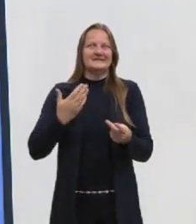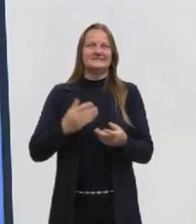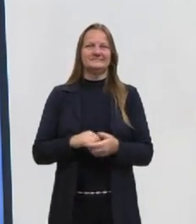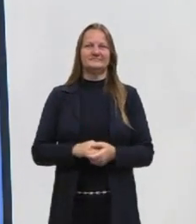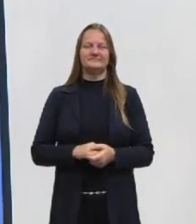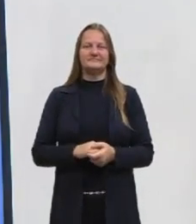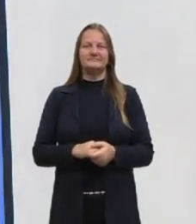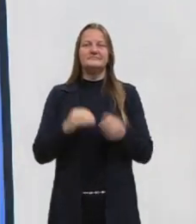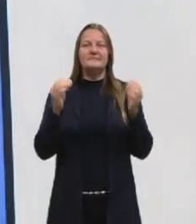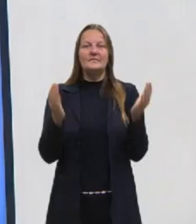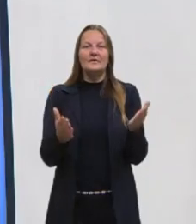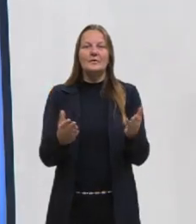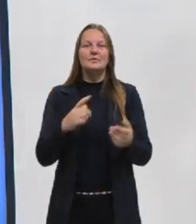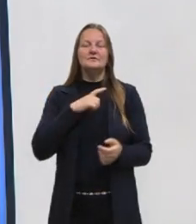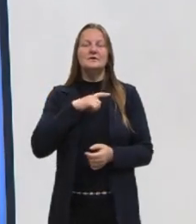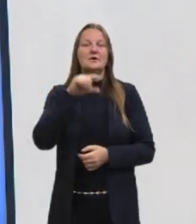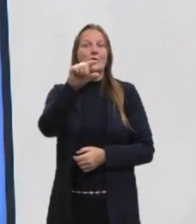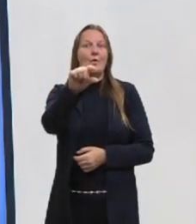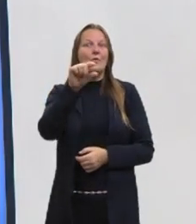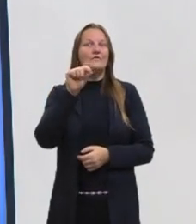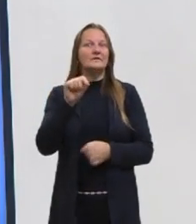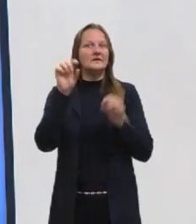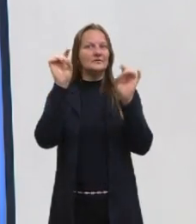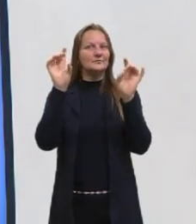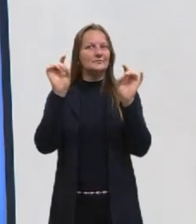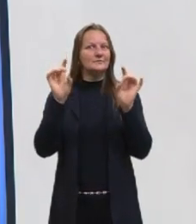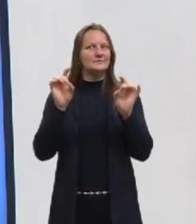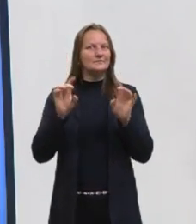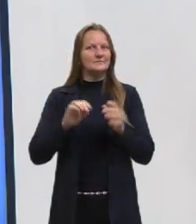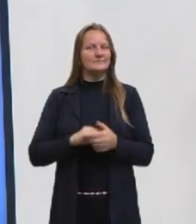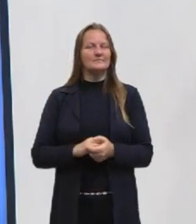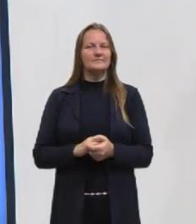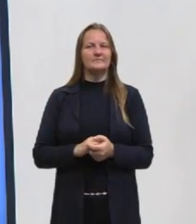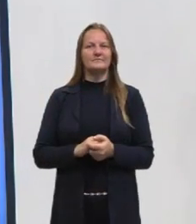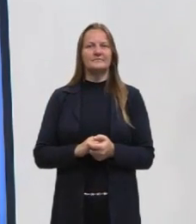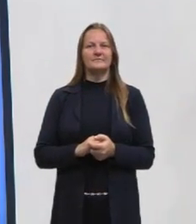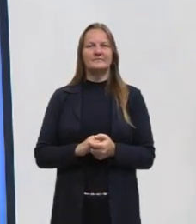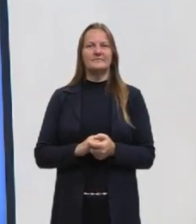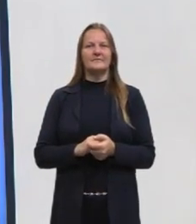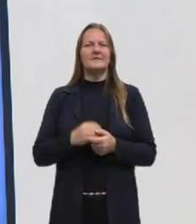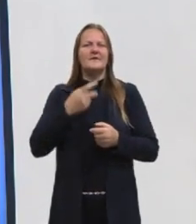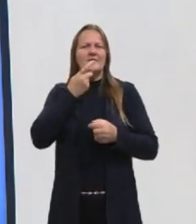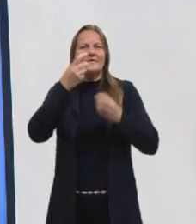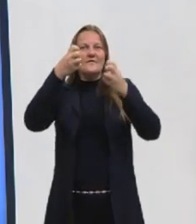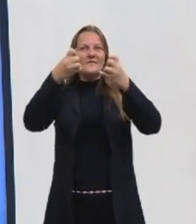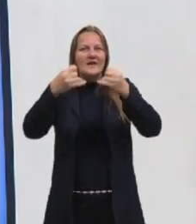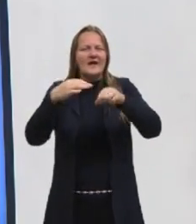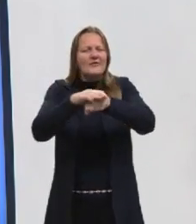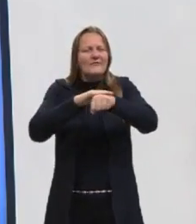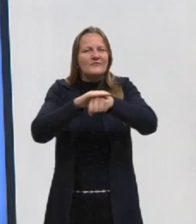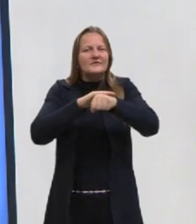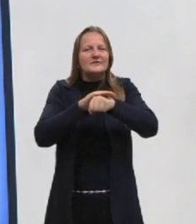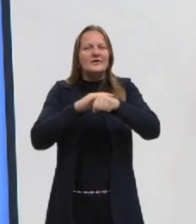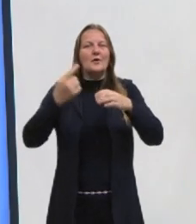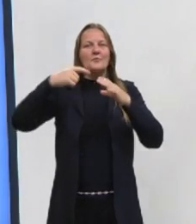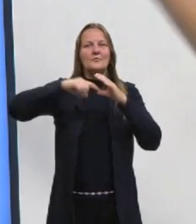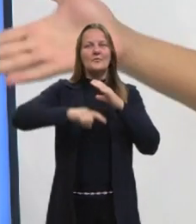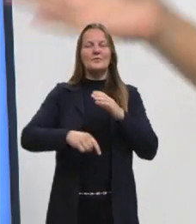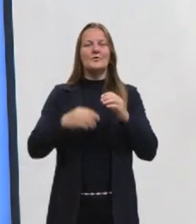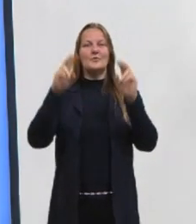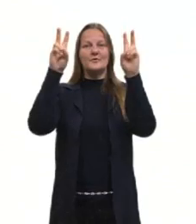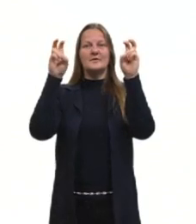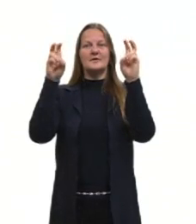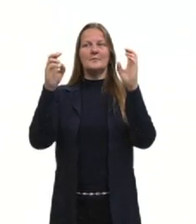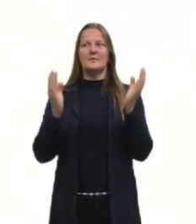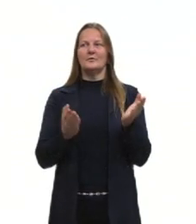hoje nós temos uma convidada especial para falar um pouquinho com vocês mais sobre o tema de hoje